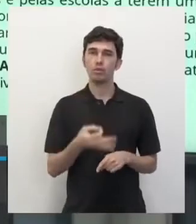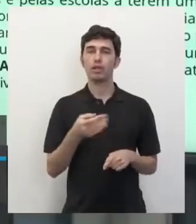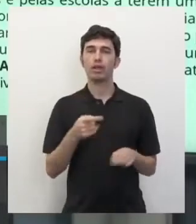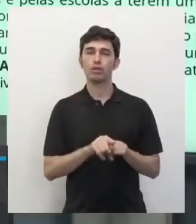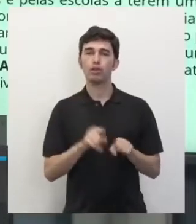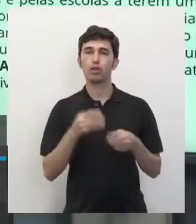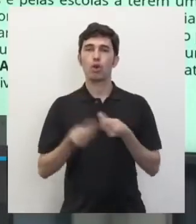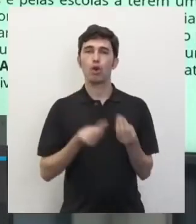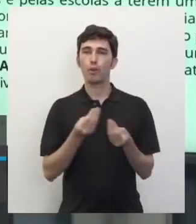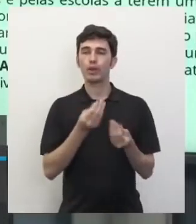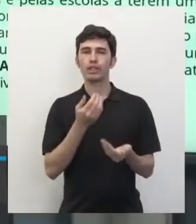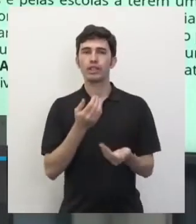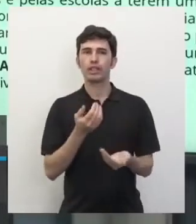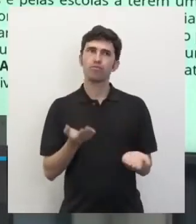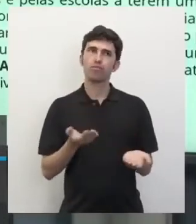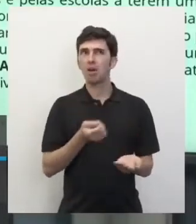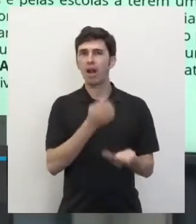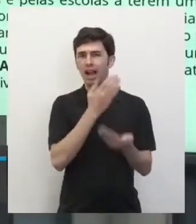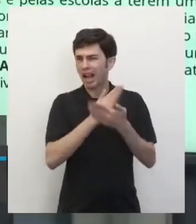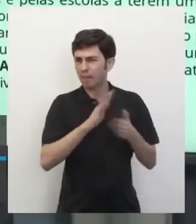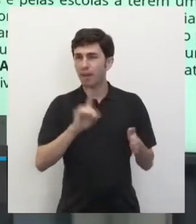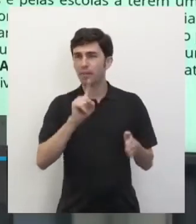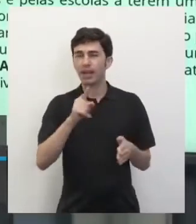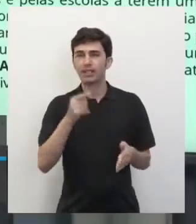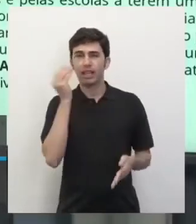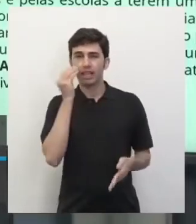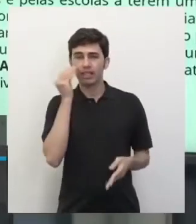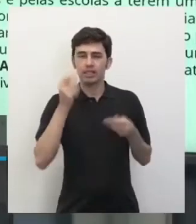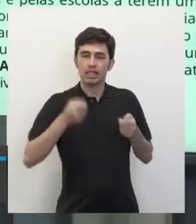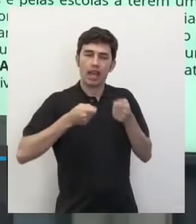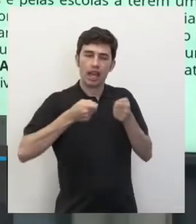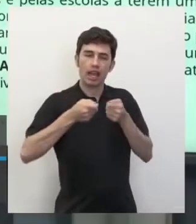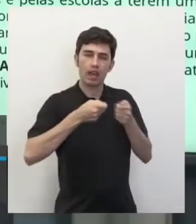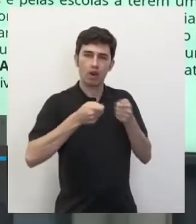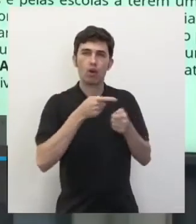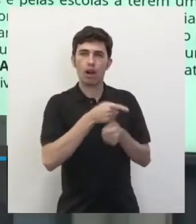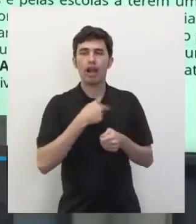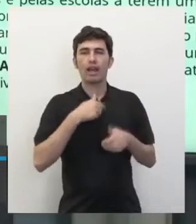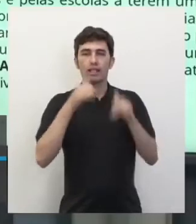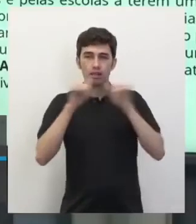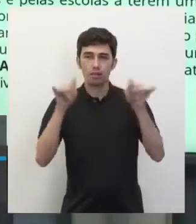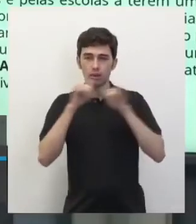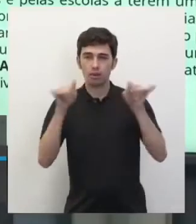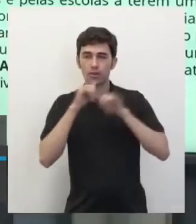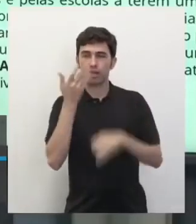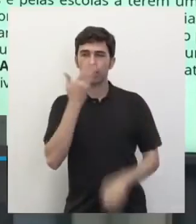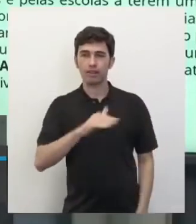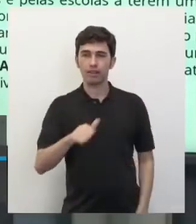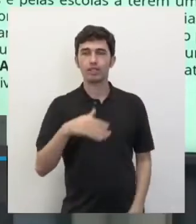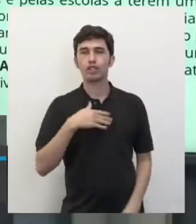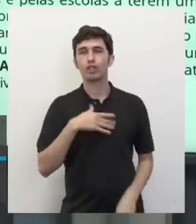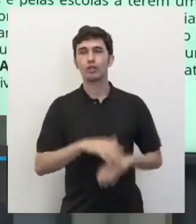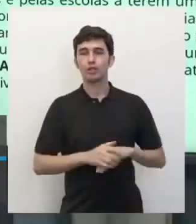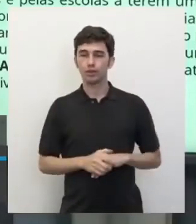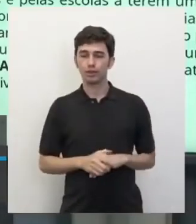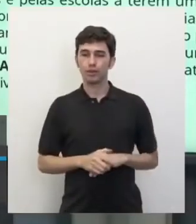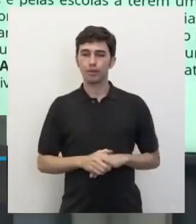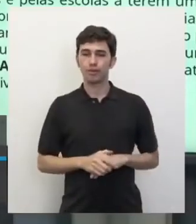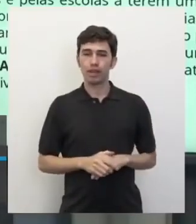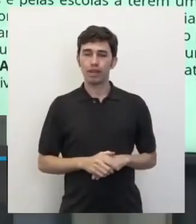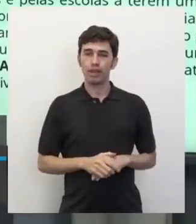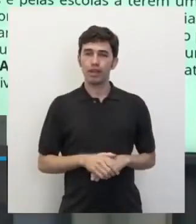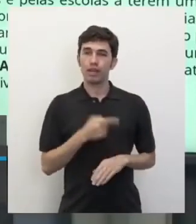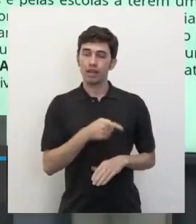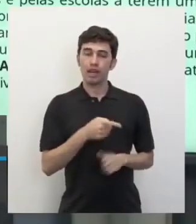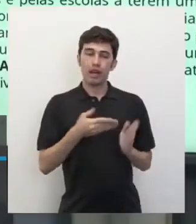da publicidade infantil atrelada ao pensar e os bens imateriais, que dá a situação de deixar os